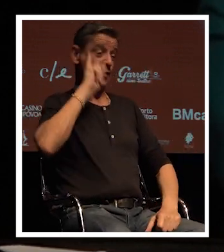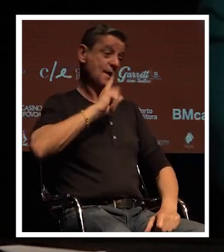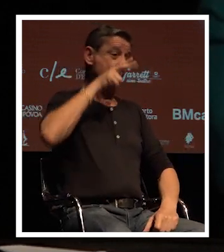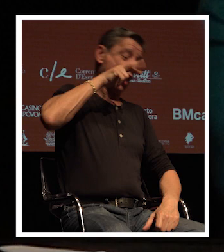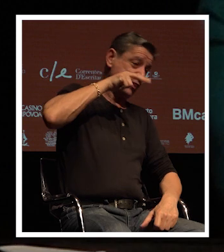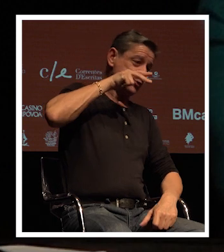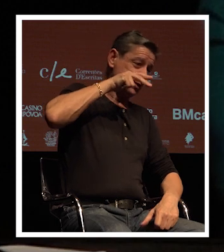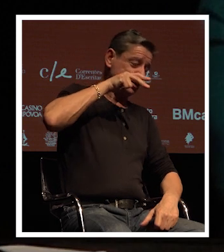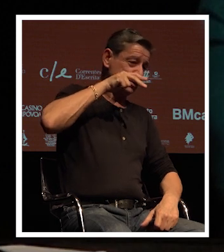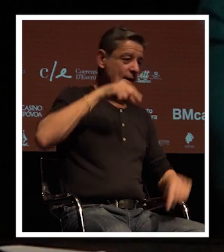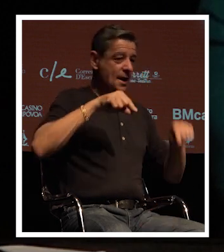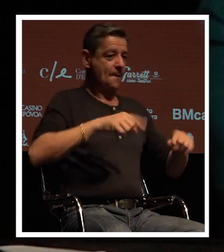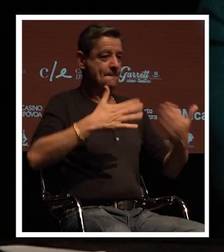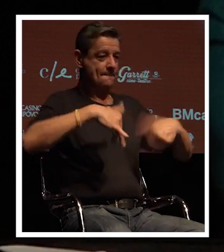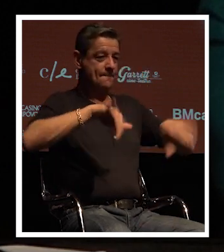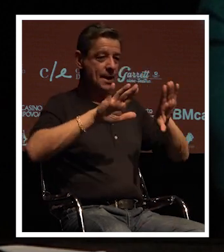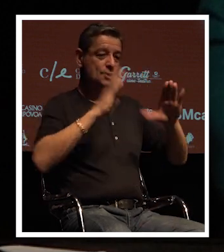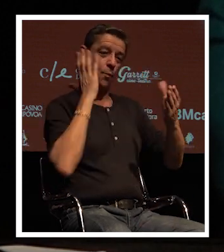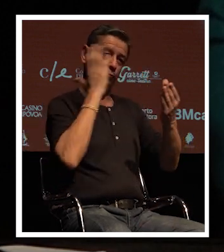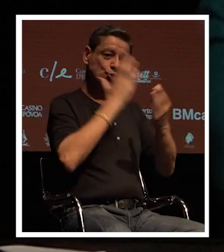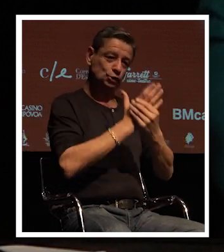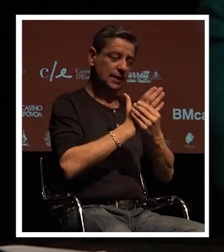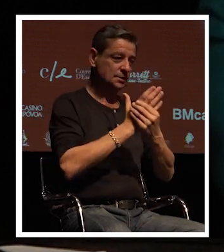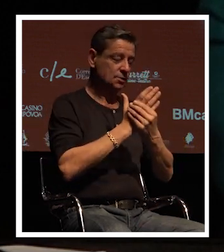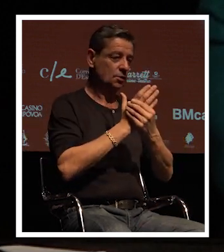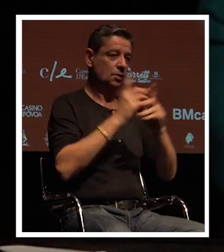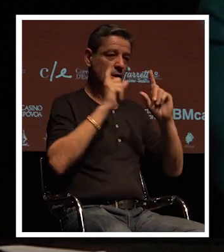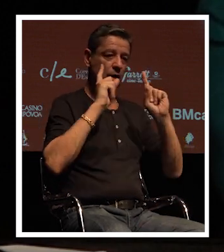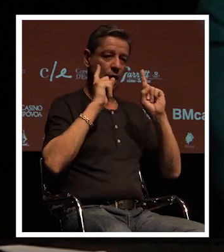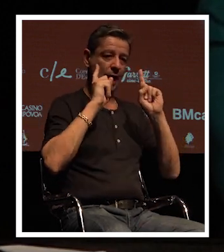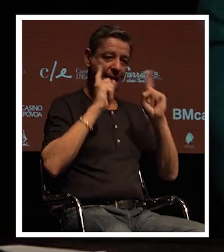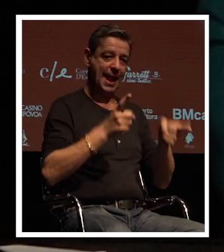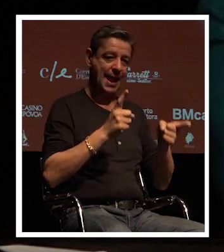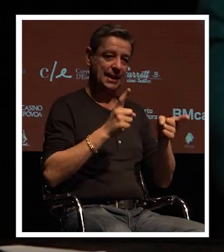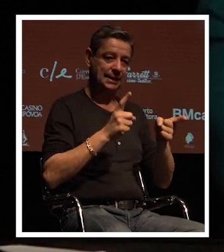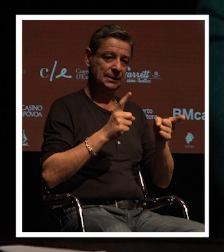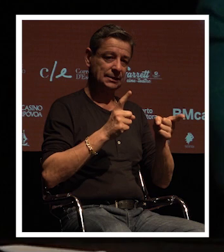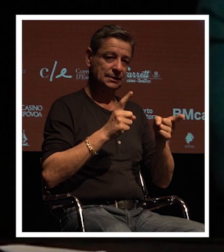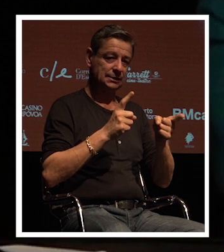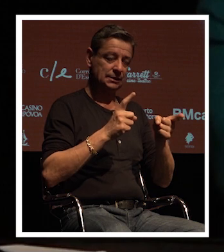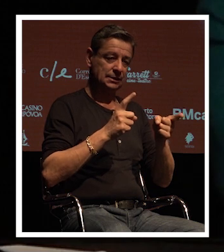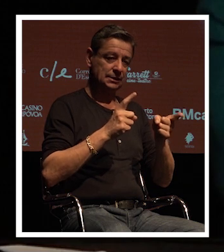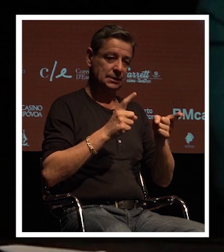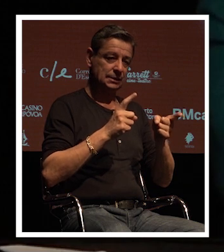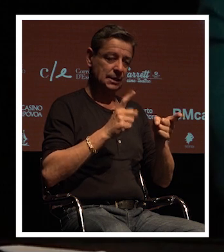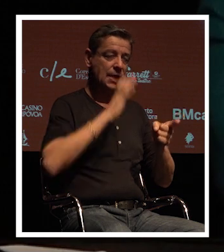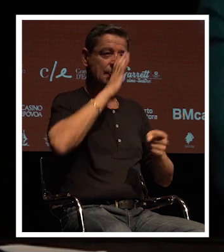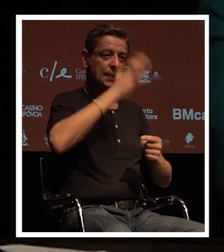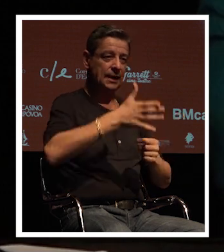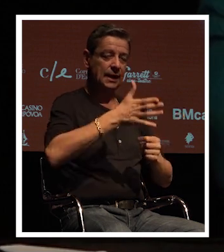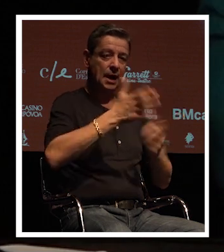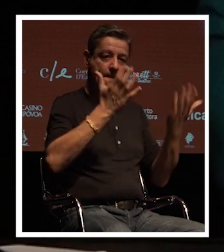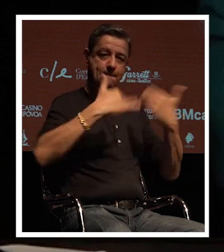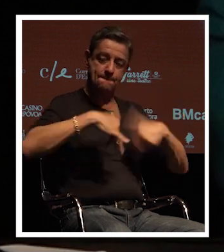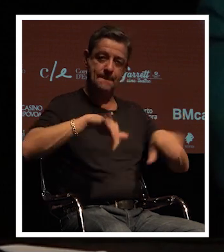namorados é é esse processo que está em curso é um processo de de de eu não diria maquinização do